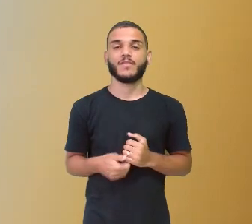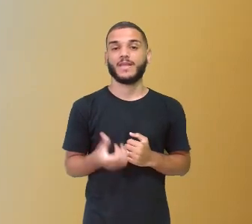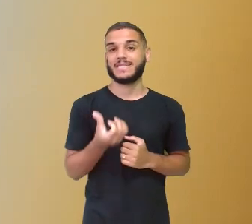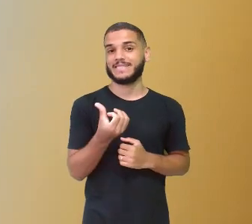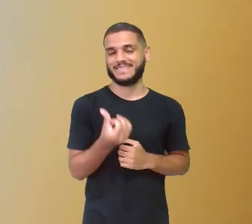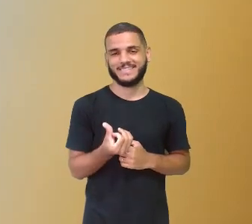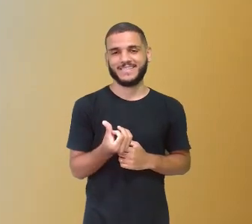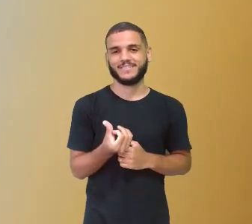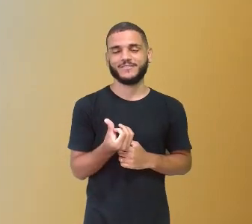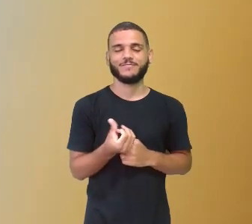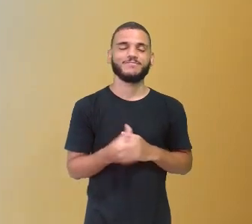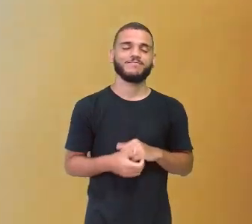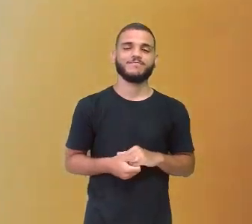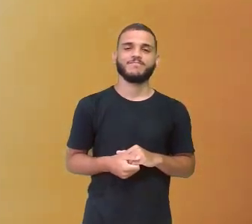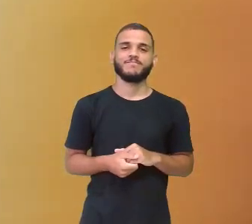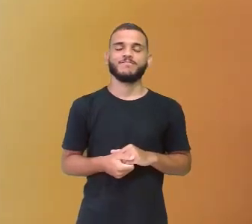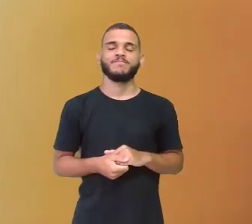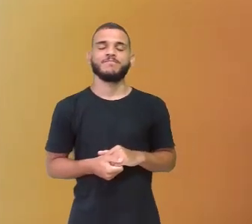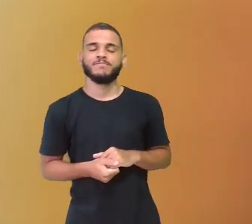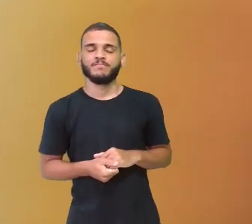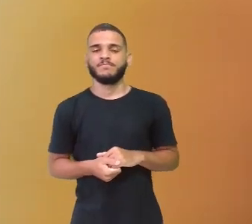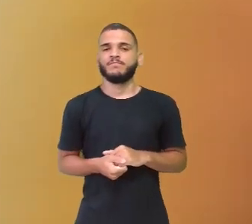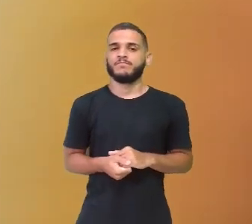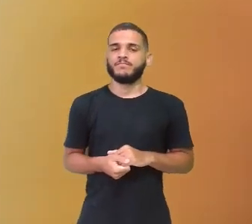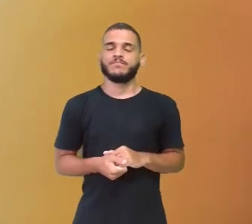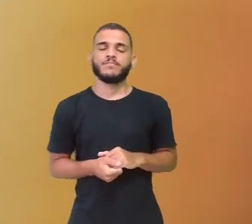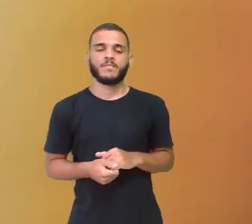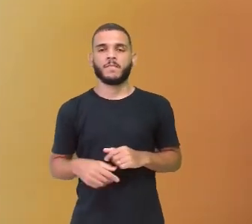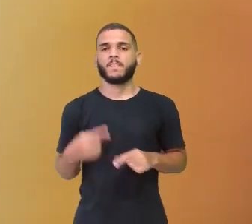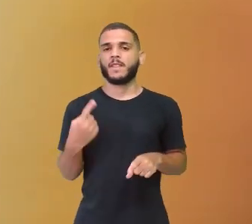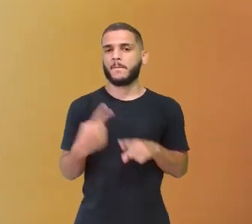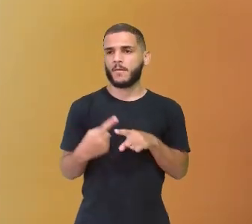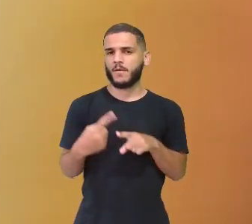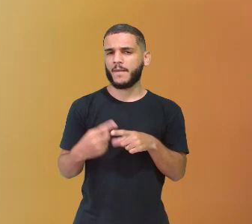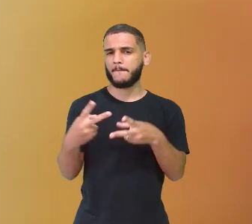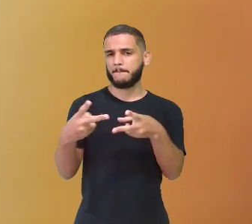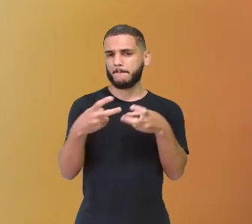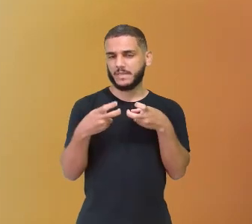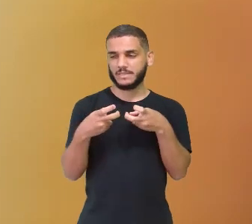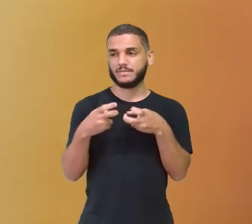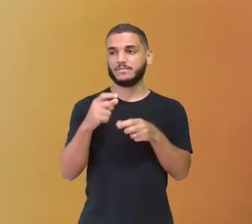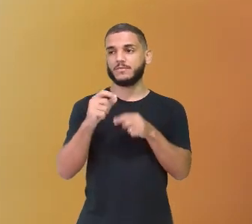6 faces. Por quê? Percebam que essas 6